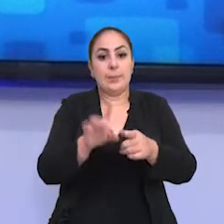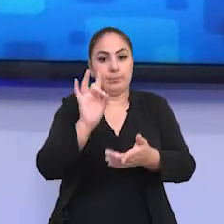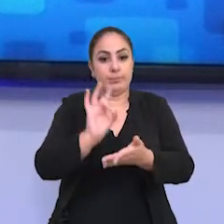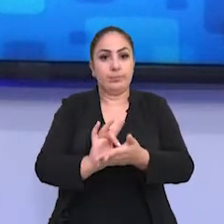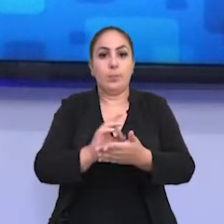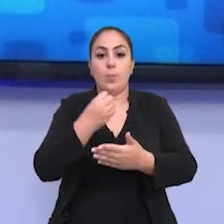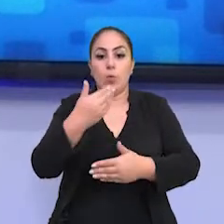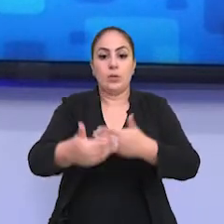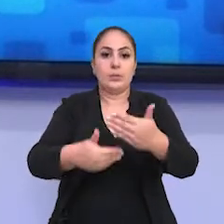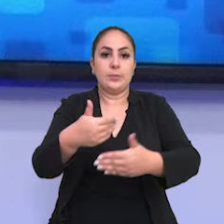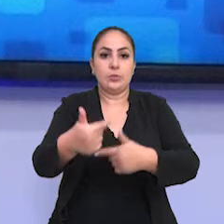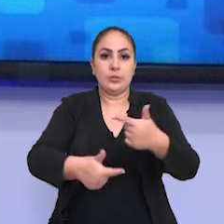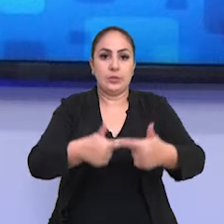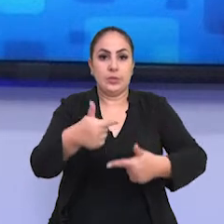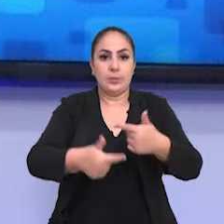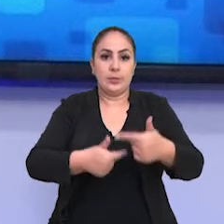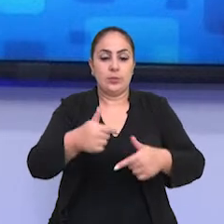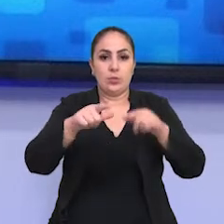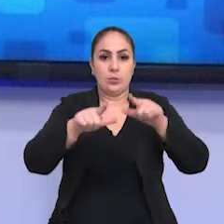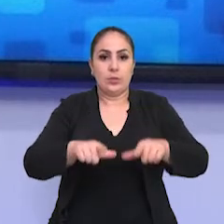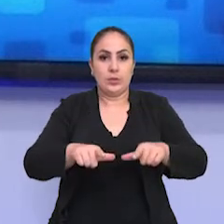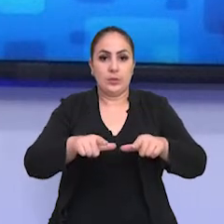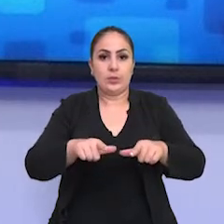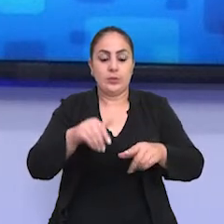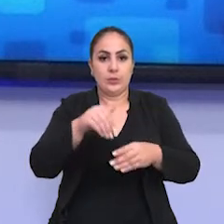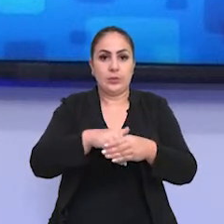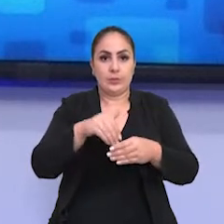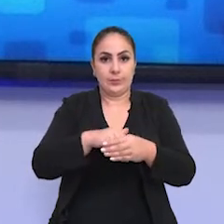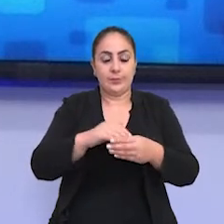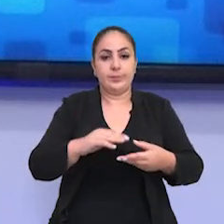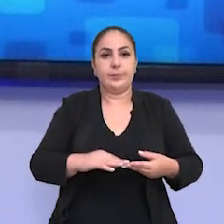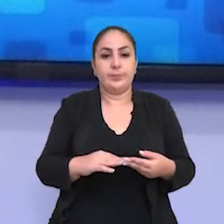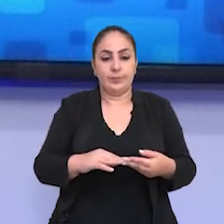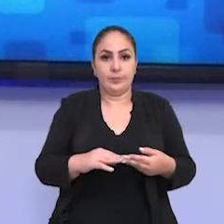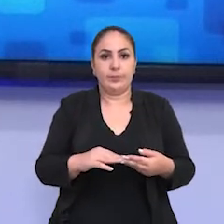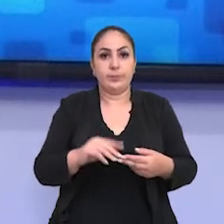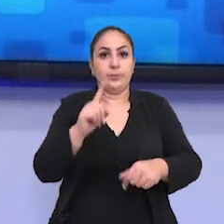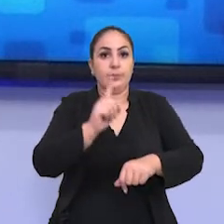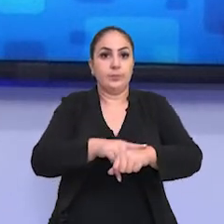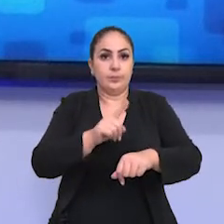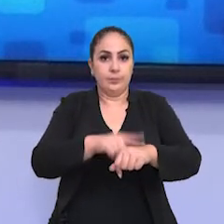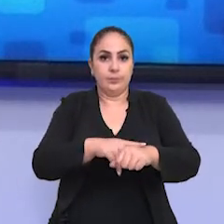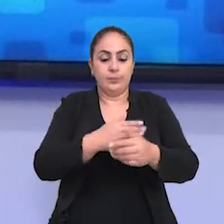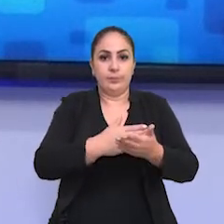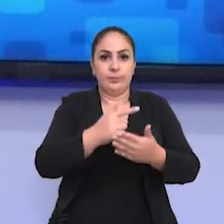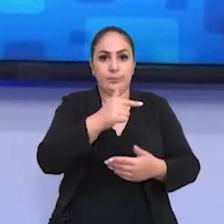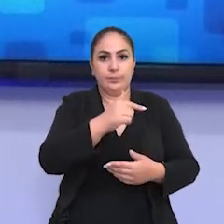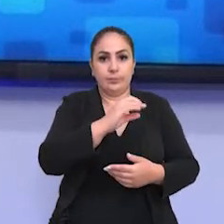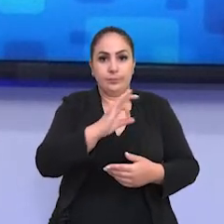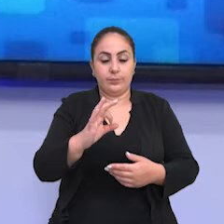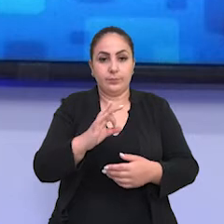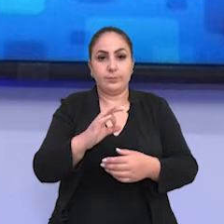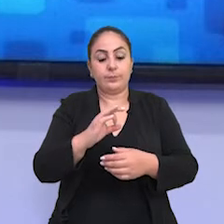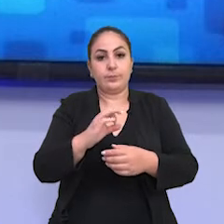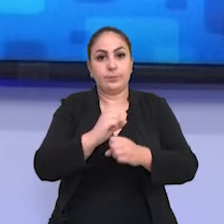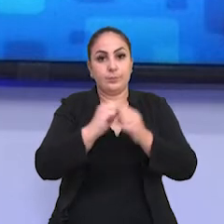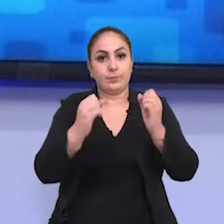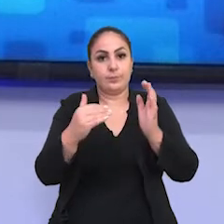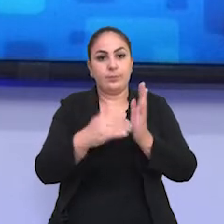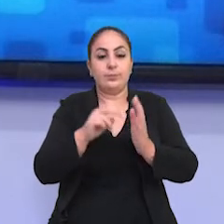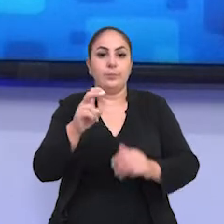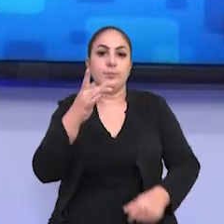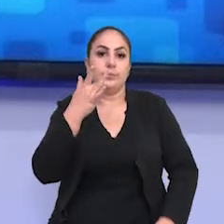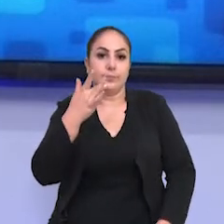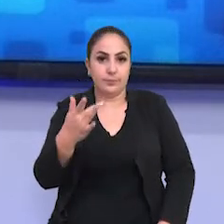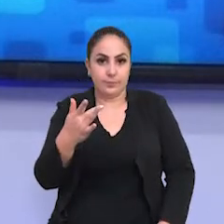e assegurar o bom andamento dos trabalhos nos locais de votação. O horário vai de 7 horas da manhã